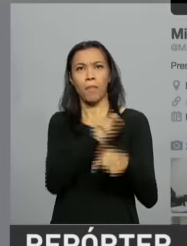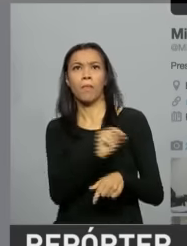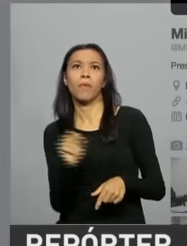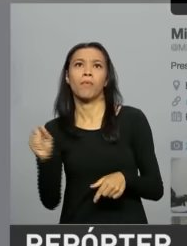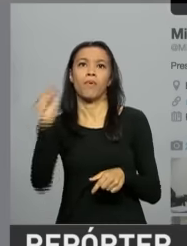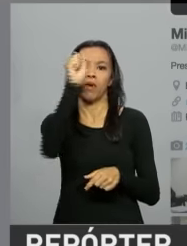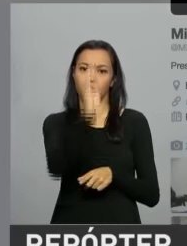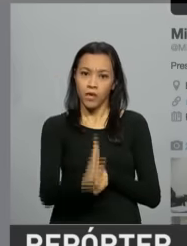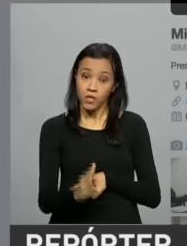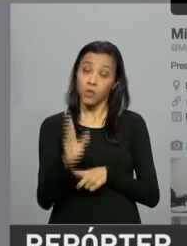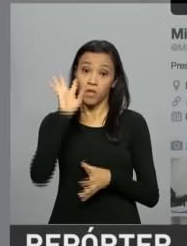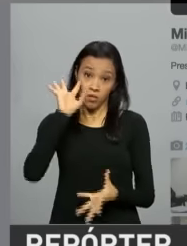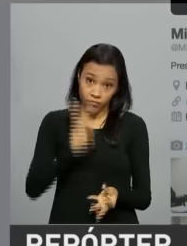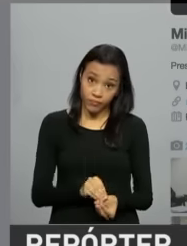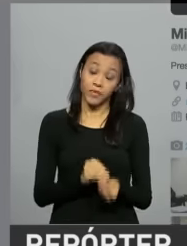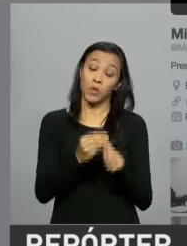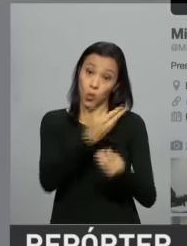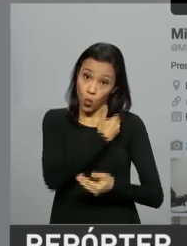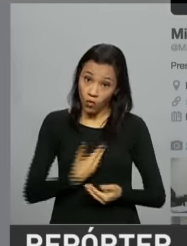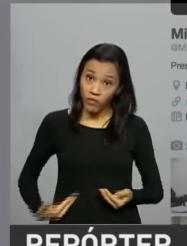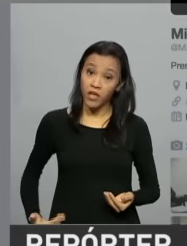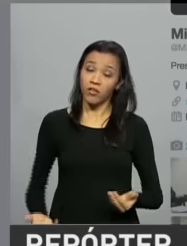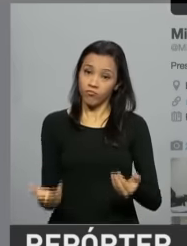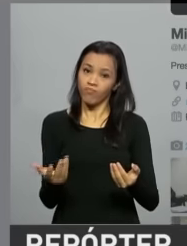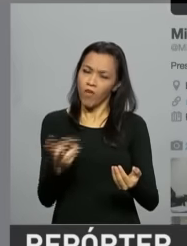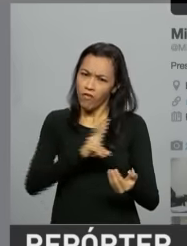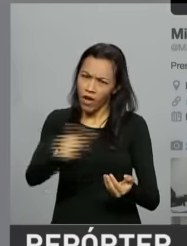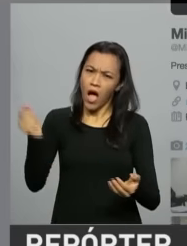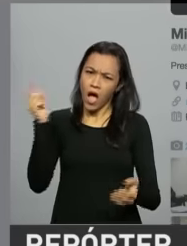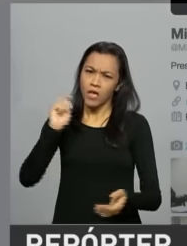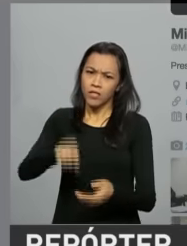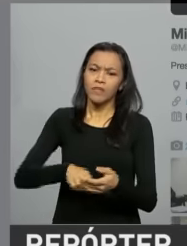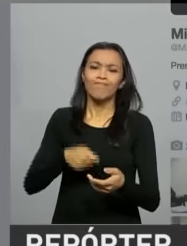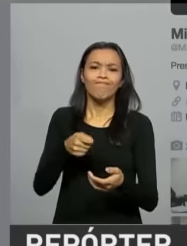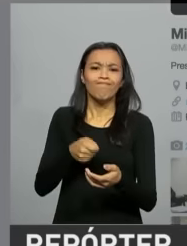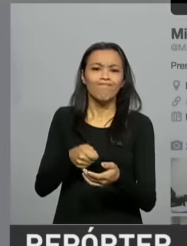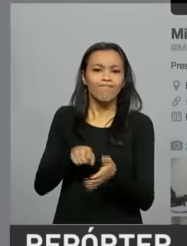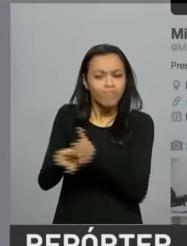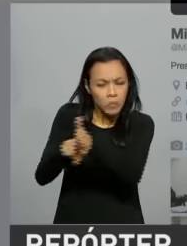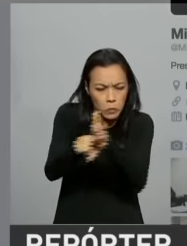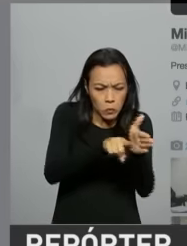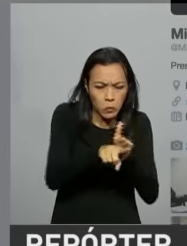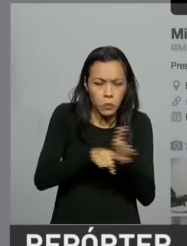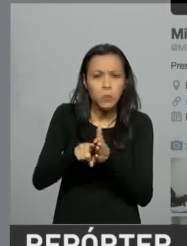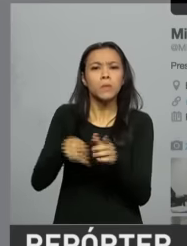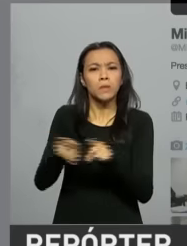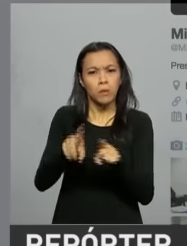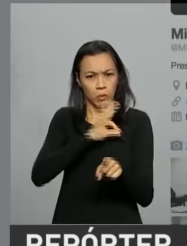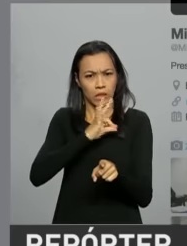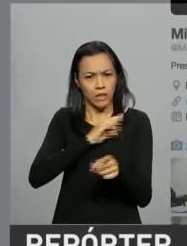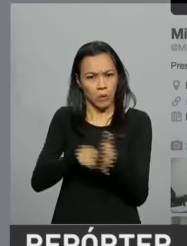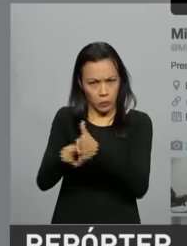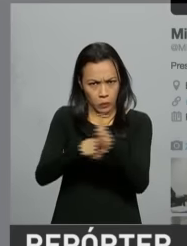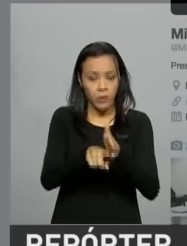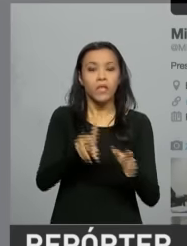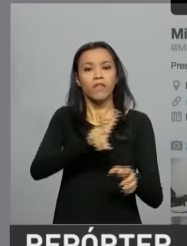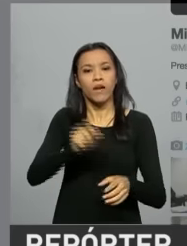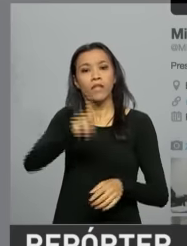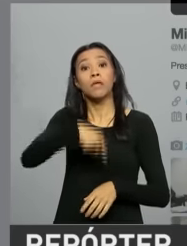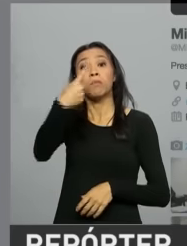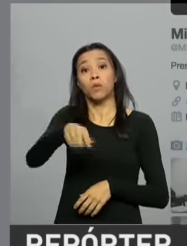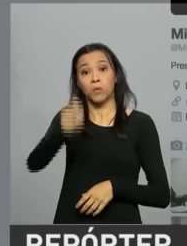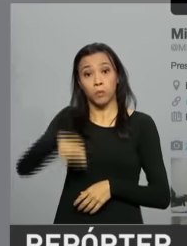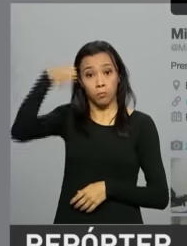concluiu dizendo que o governo está mobilizado para apurar as responsabilidades e punir com rigor os autores do